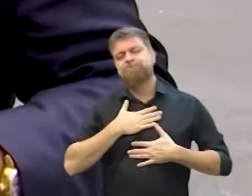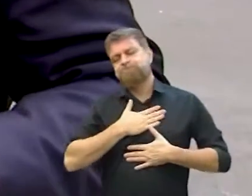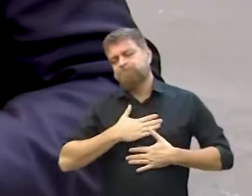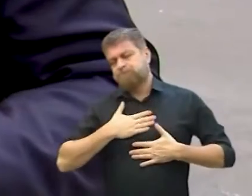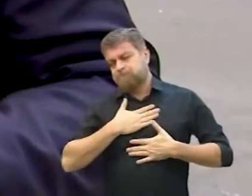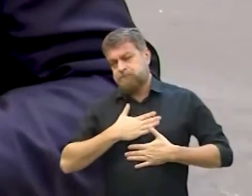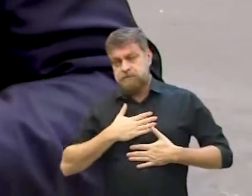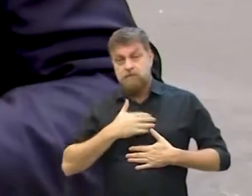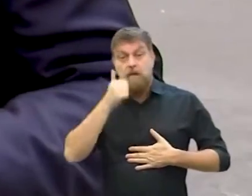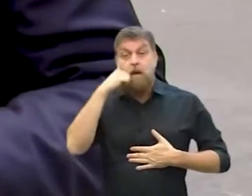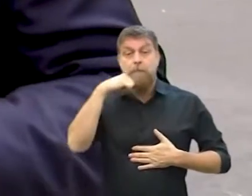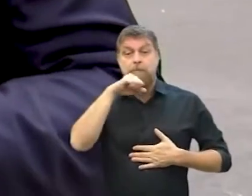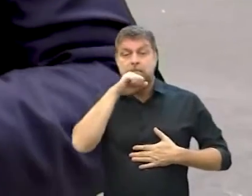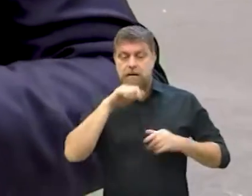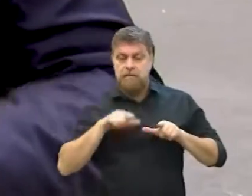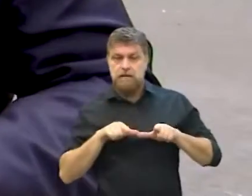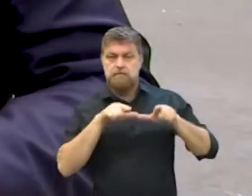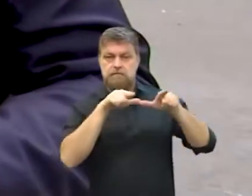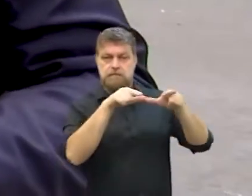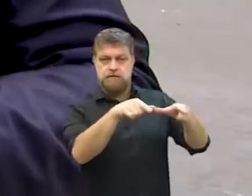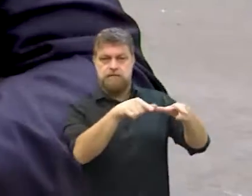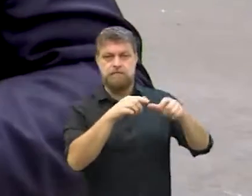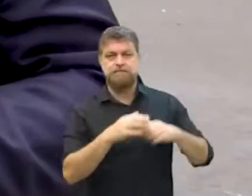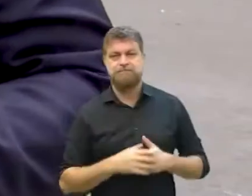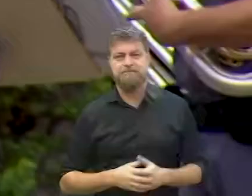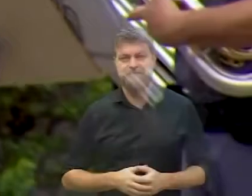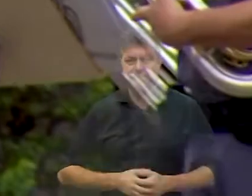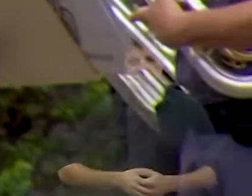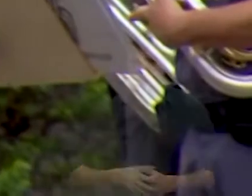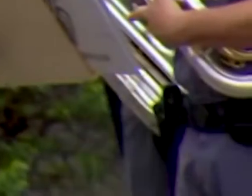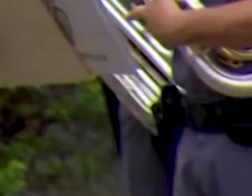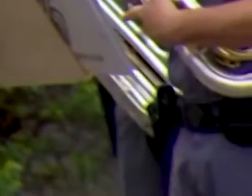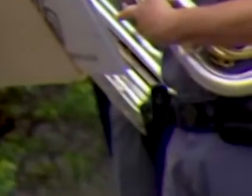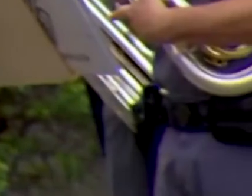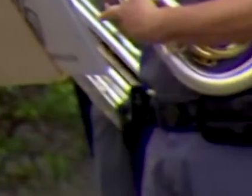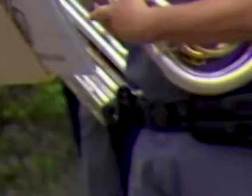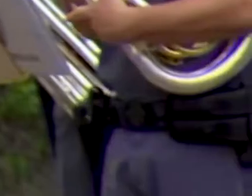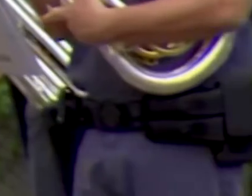com muita gratidão em entregar para a mãe dele a homenagem.